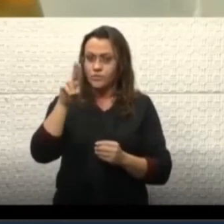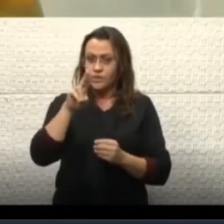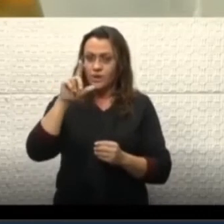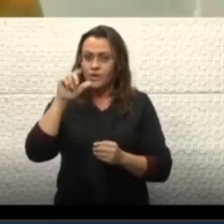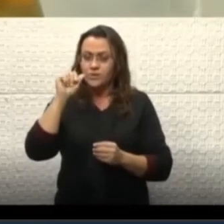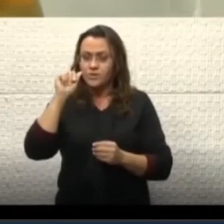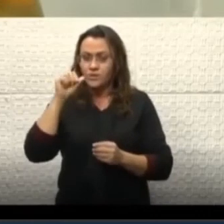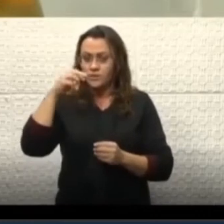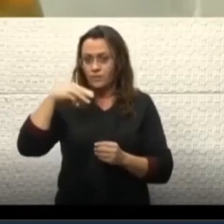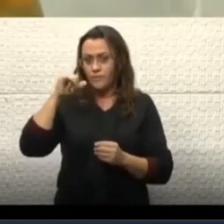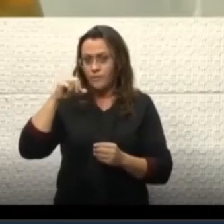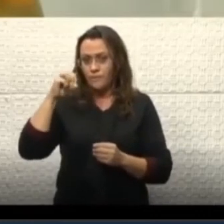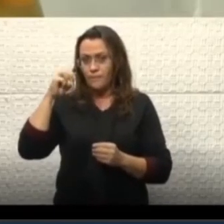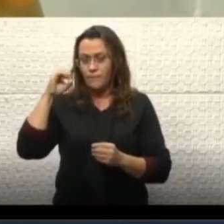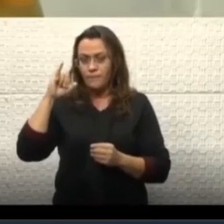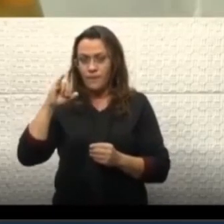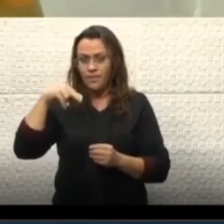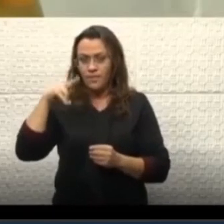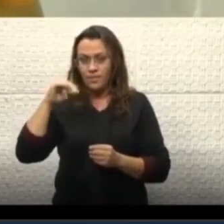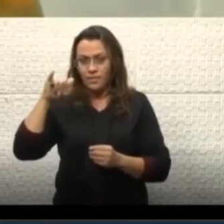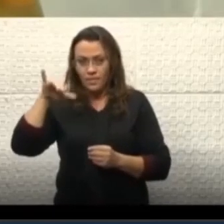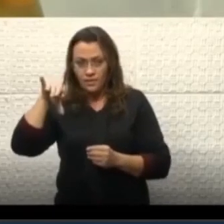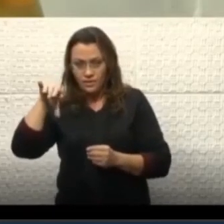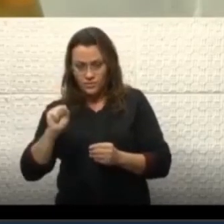tá? Mas por enquanto,